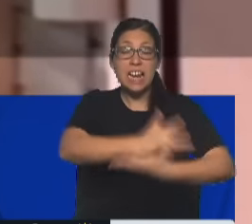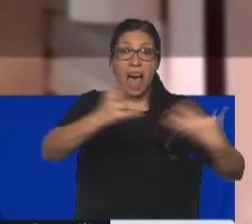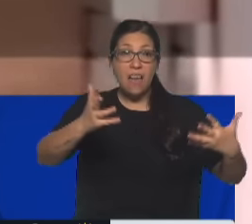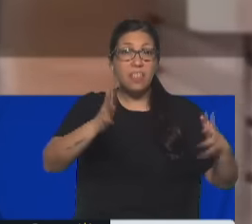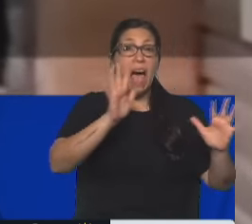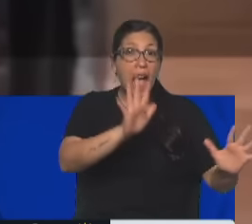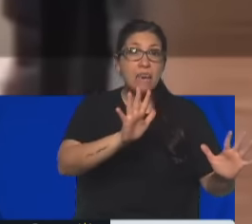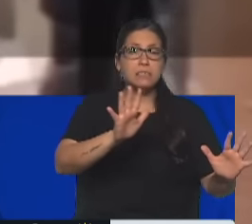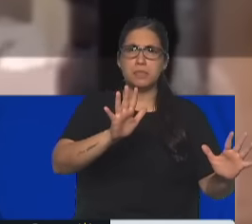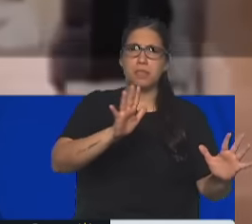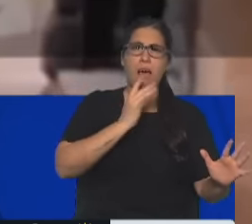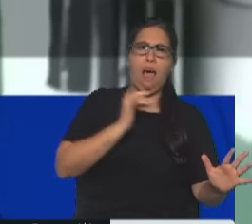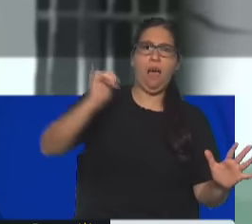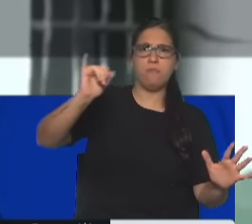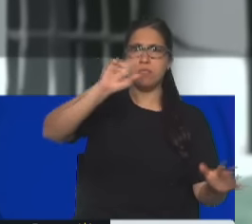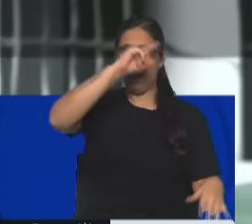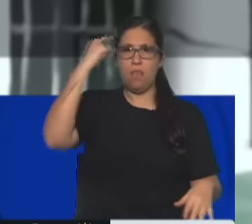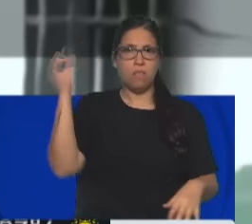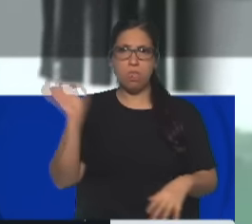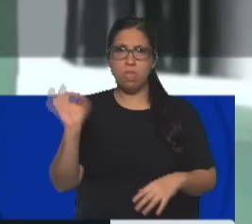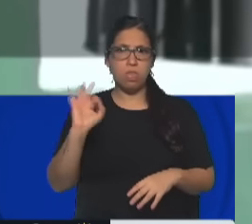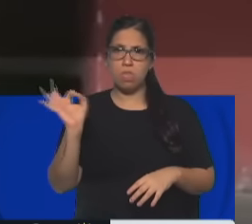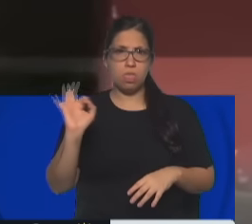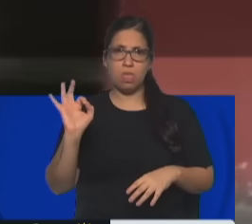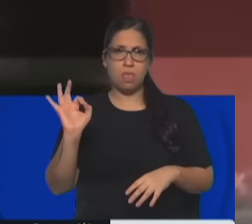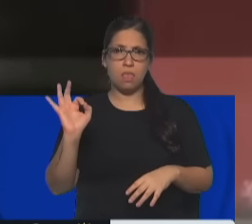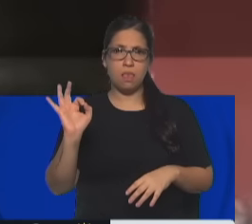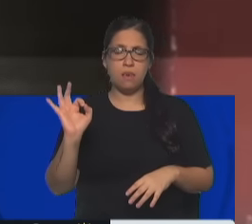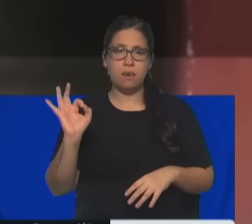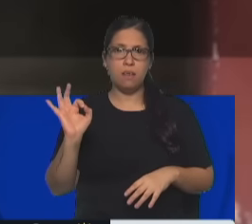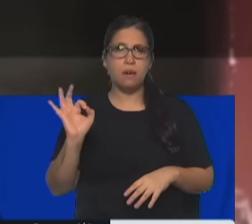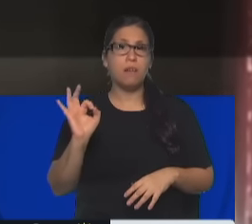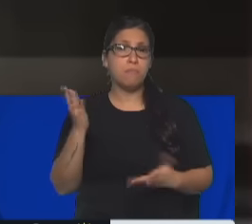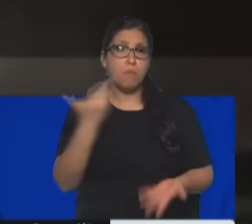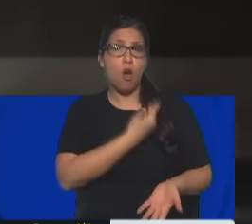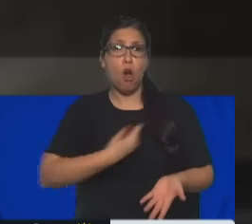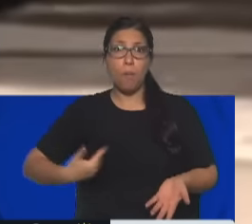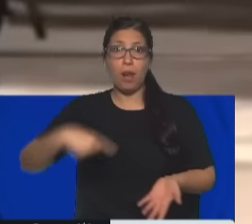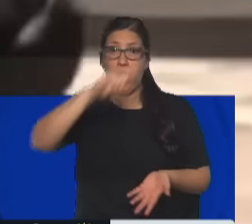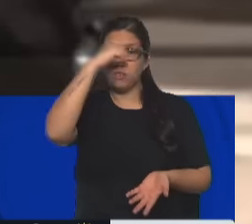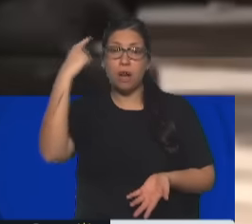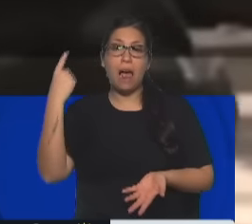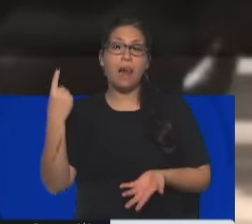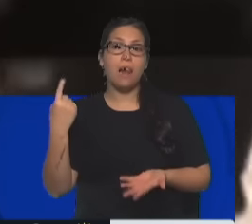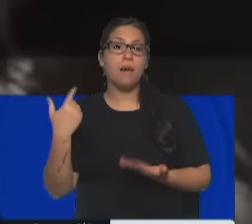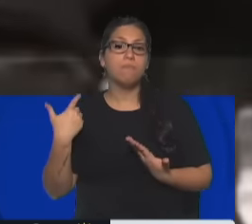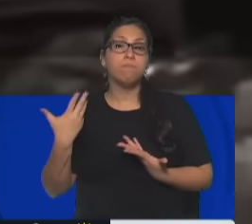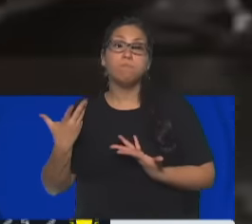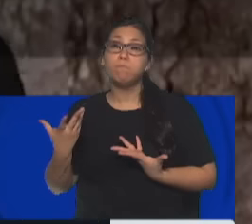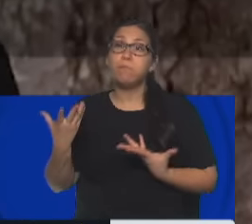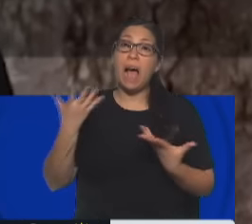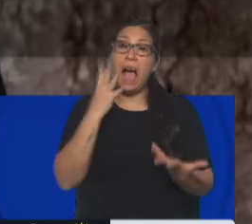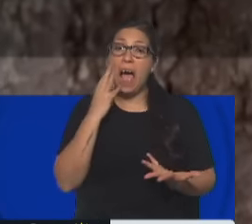sem o conhecimento do governo federal, sem nenhuma possibilidade do governo federal poder, de alguma